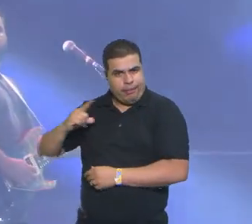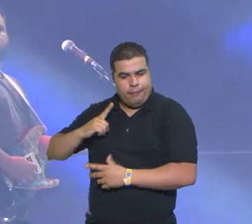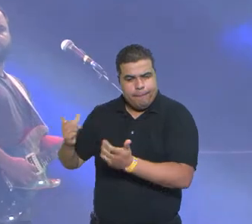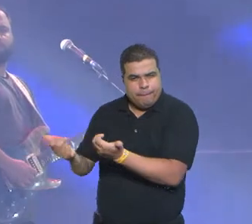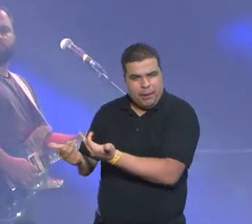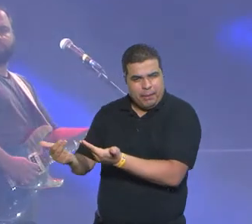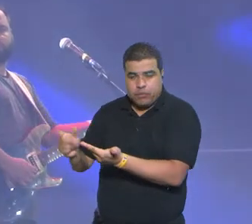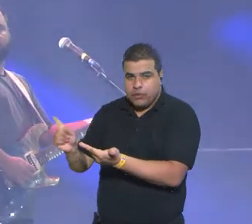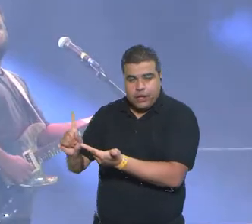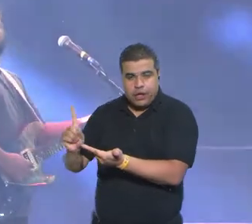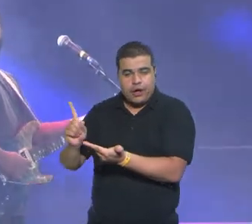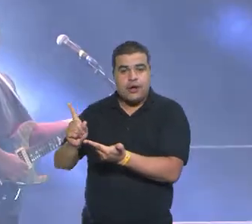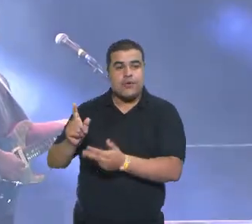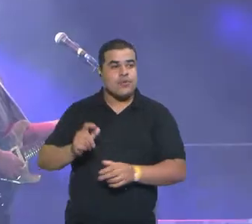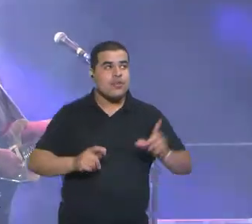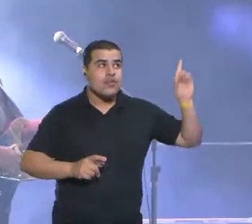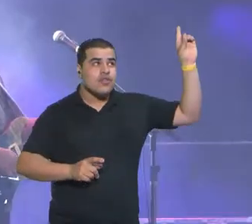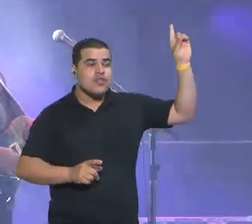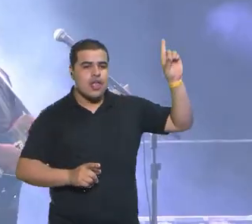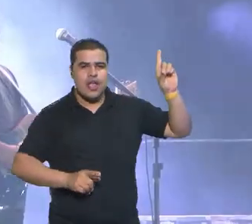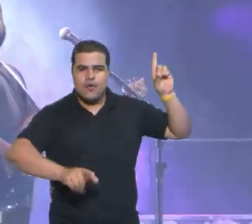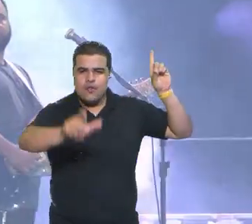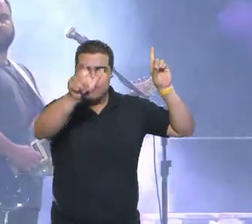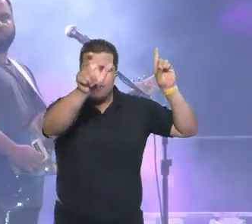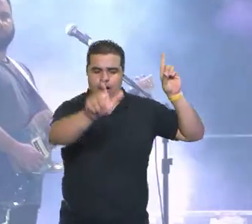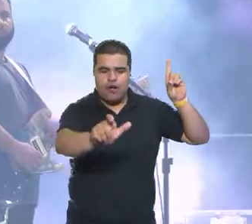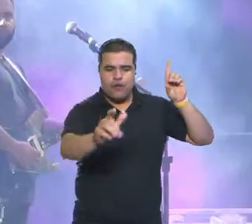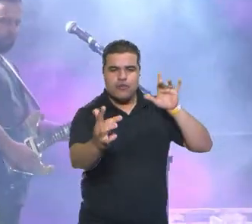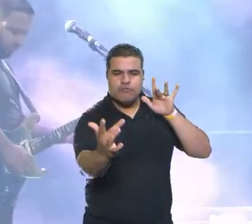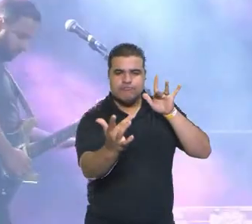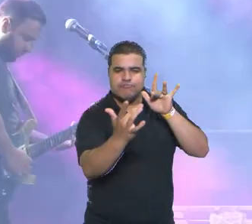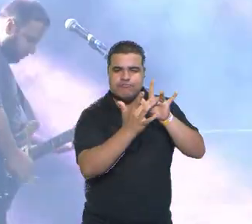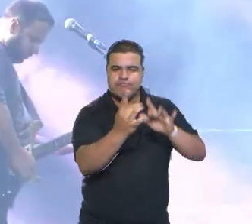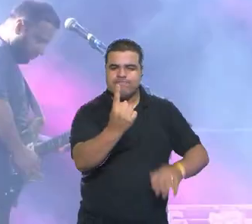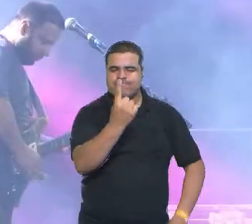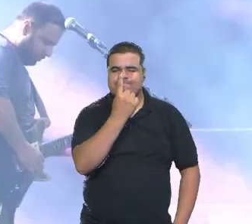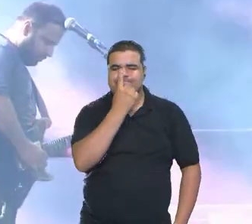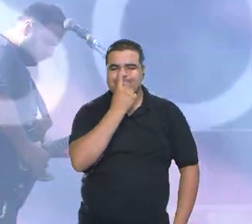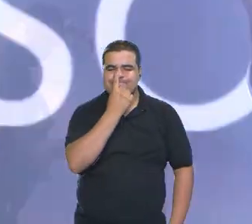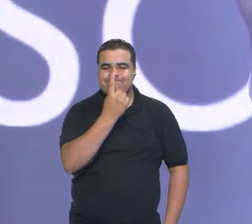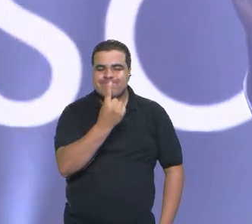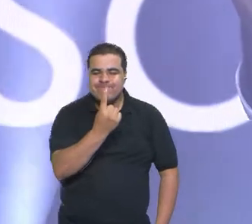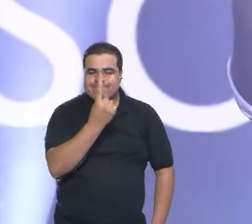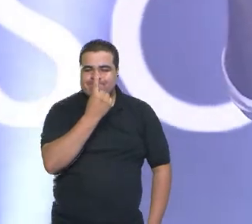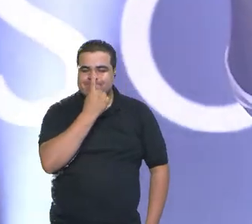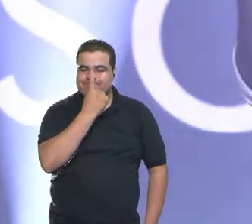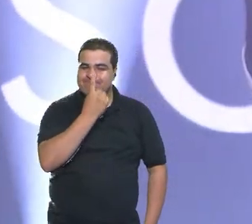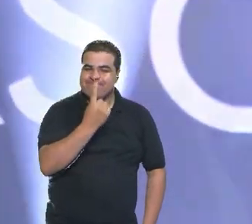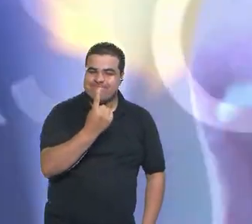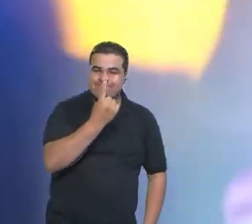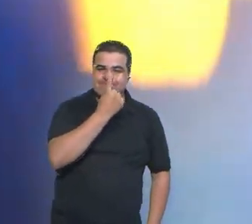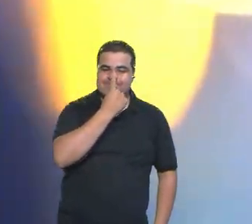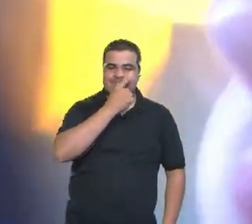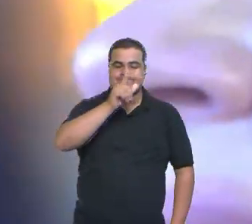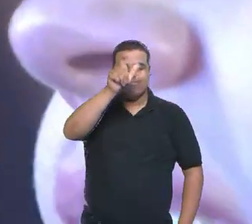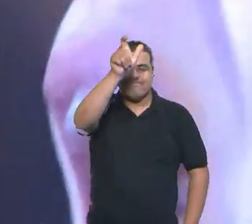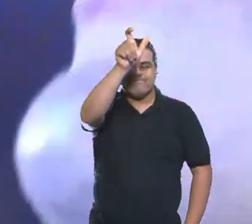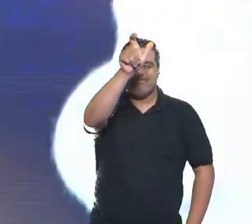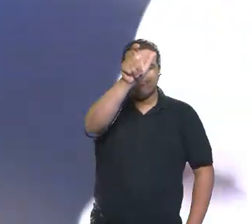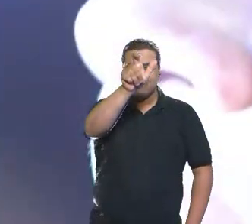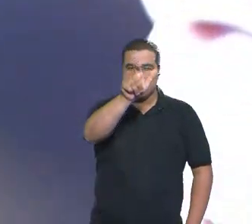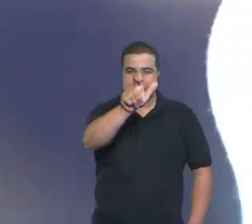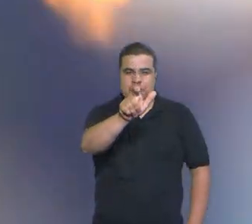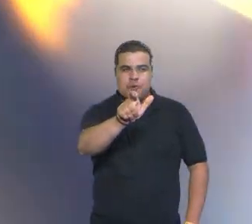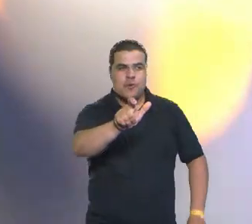o povo sabe fazer isso é mistério de Deus com você você